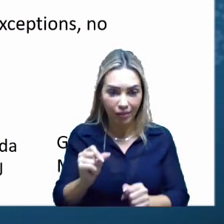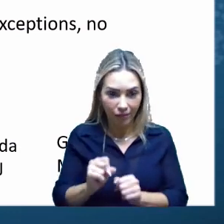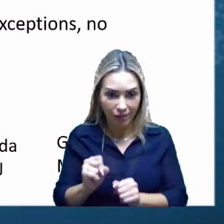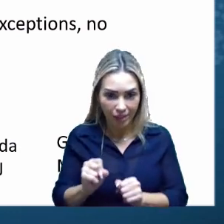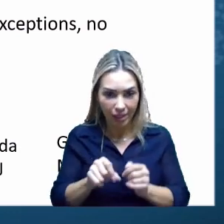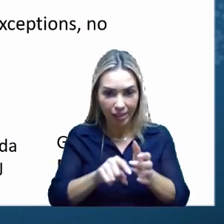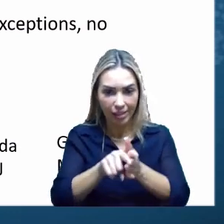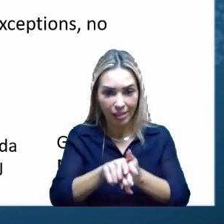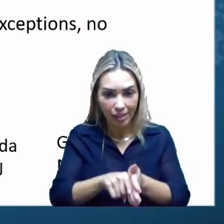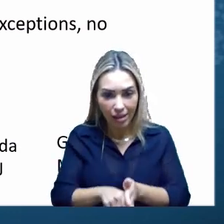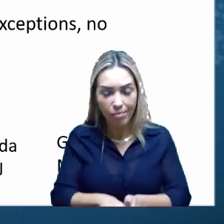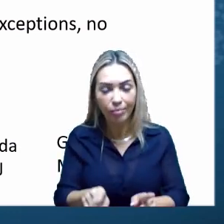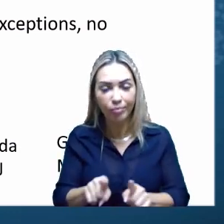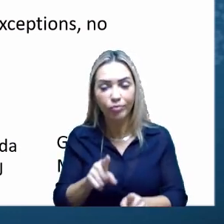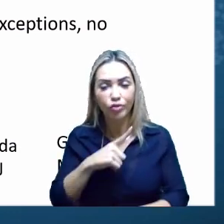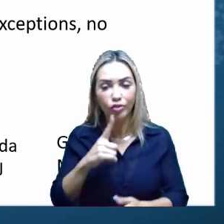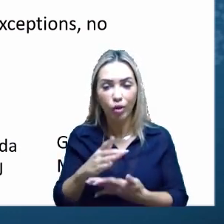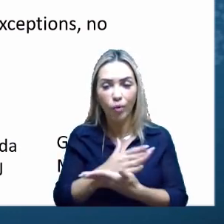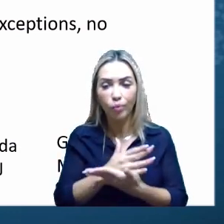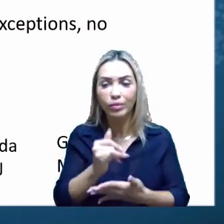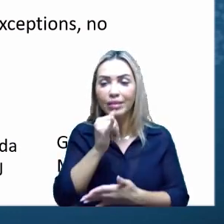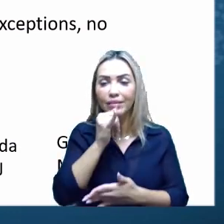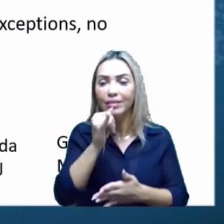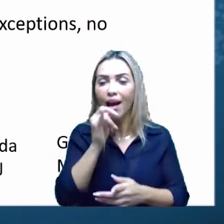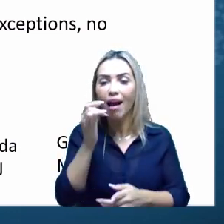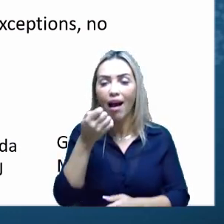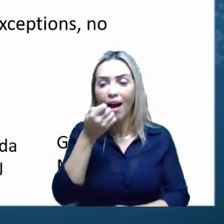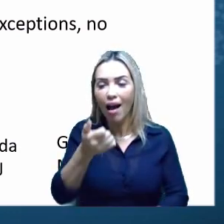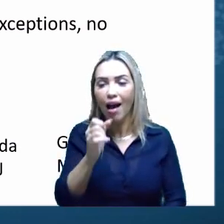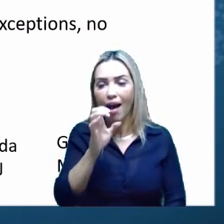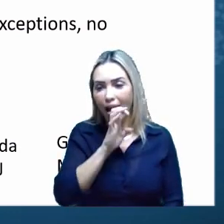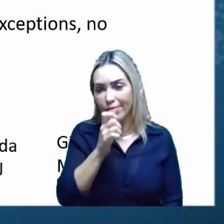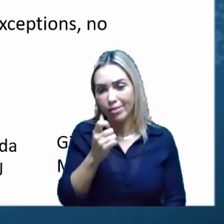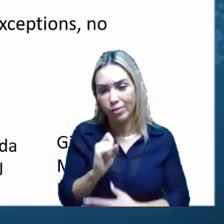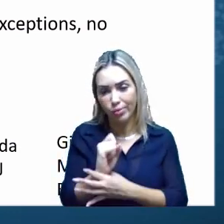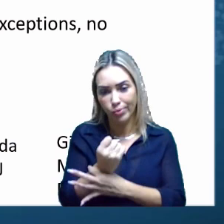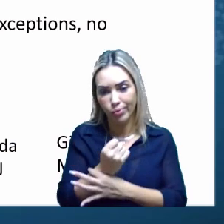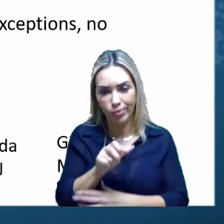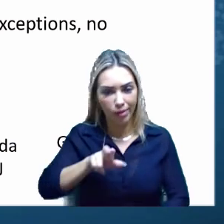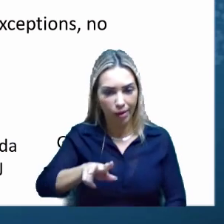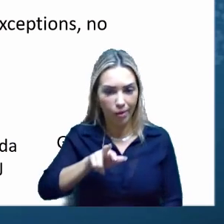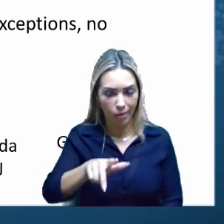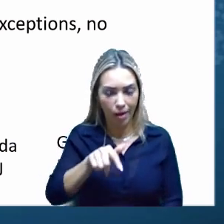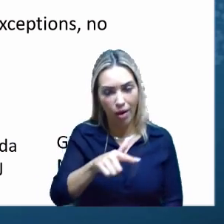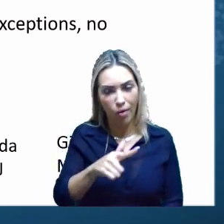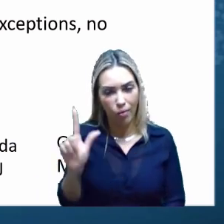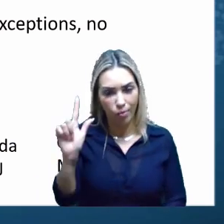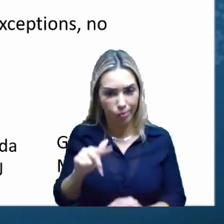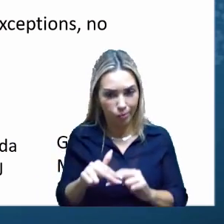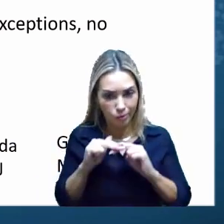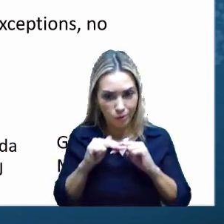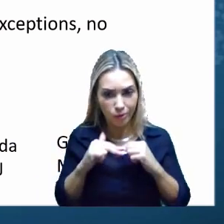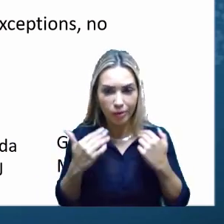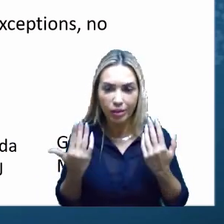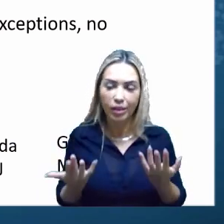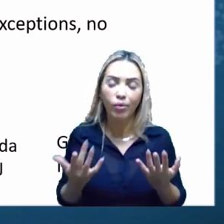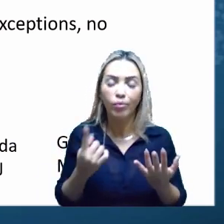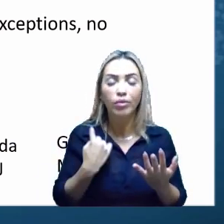e também tinham testes rápidos que não são muito seguros. Então, essa é uma outra razão. Então, a gente estimou